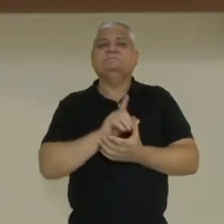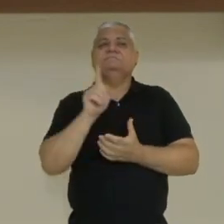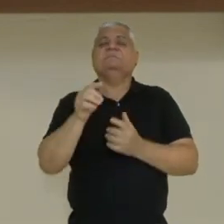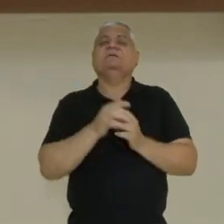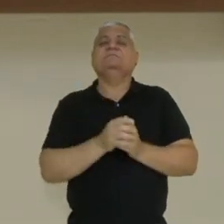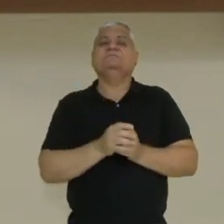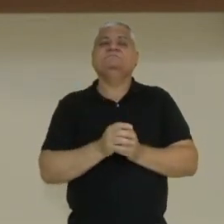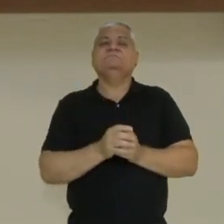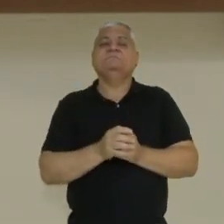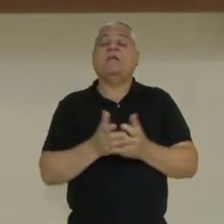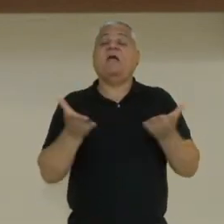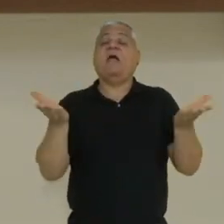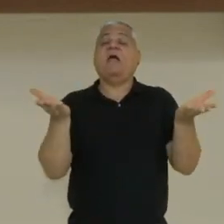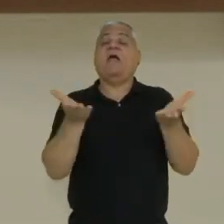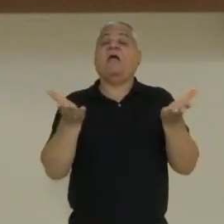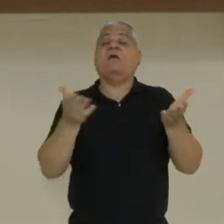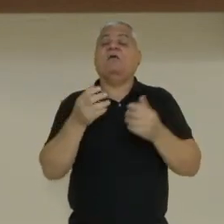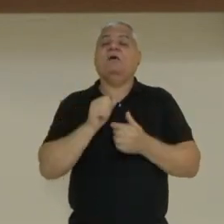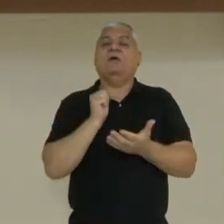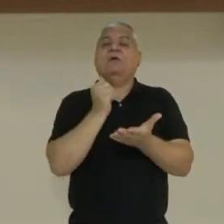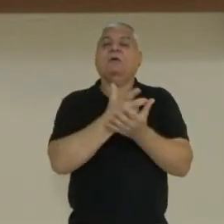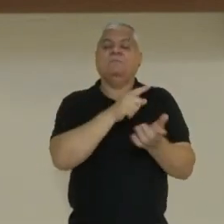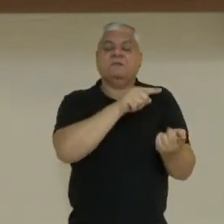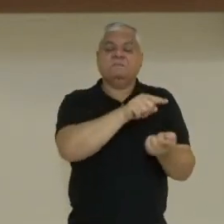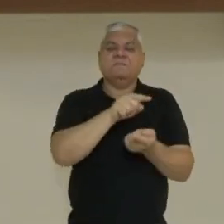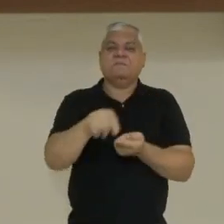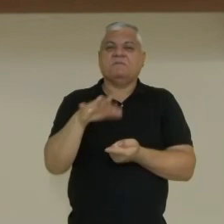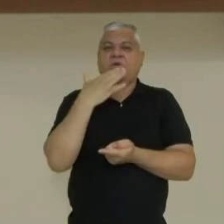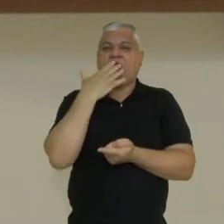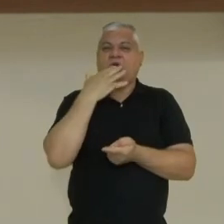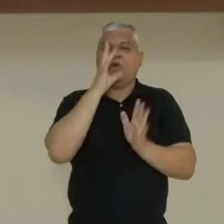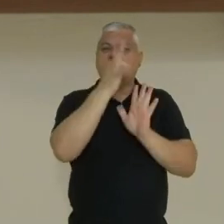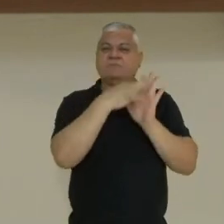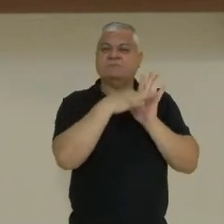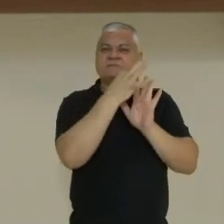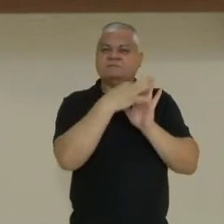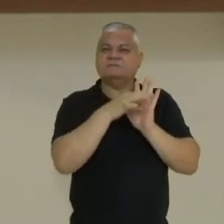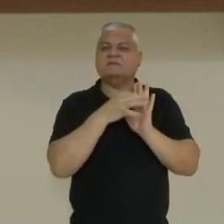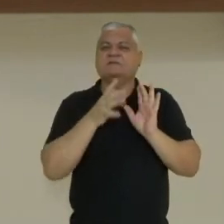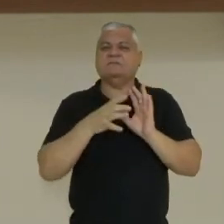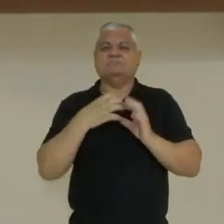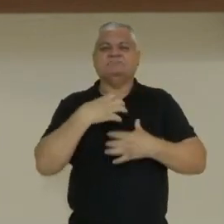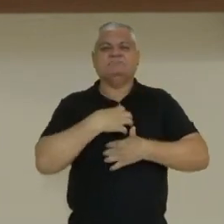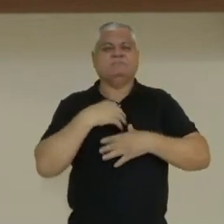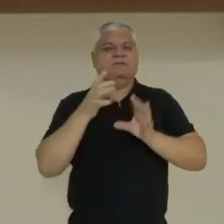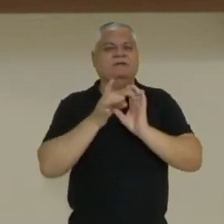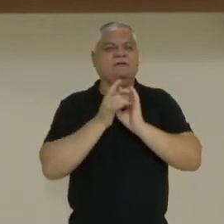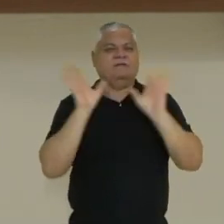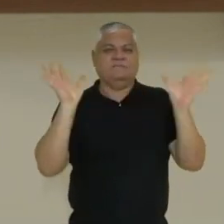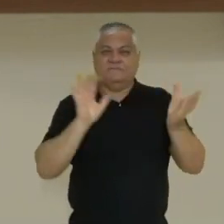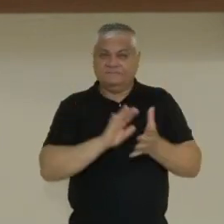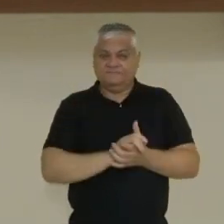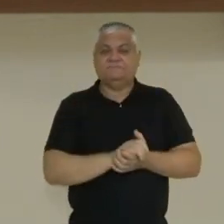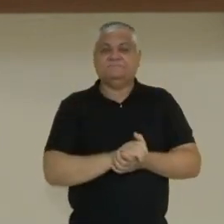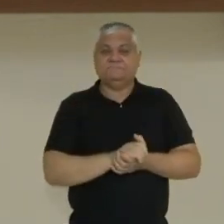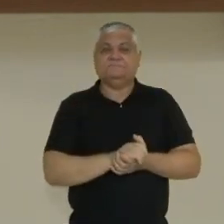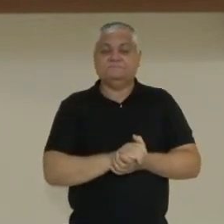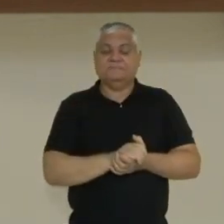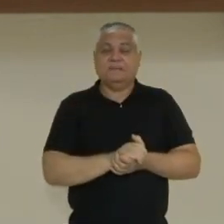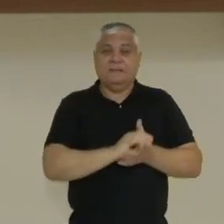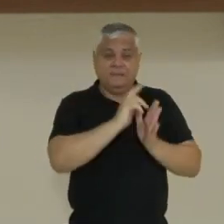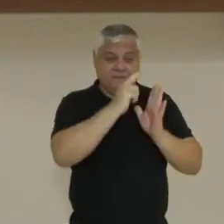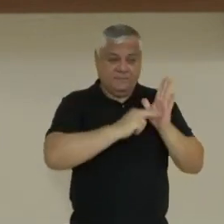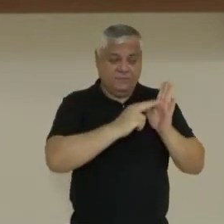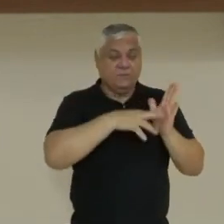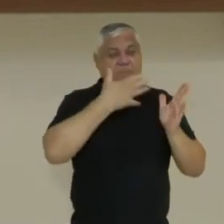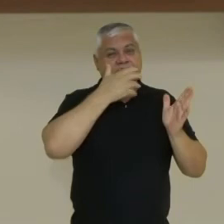desenvolve dizendo, pois agora eu comprei tintas de acrílico, pincéis. É uma libertação pintar. Termina dizendo que liberta mais